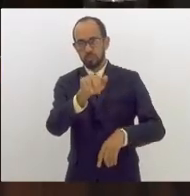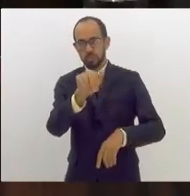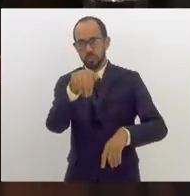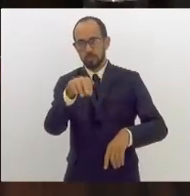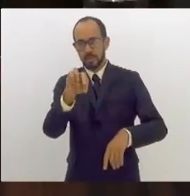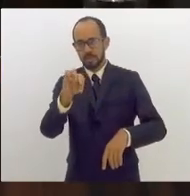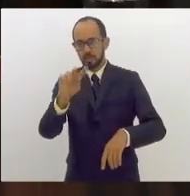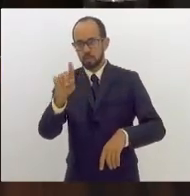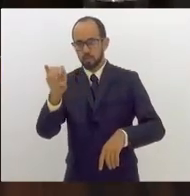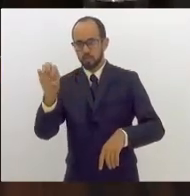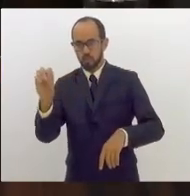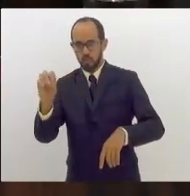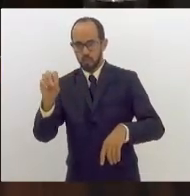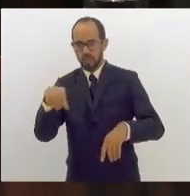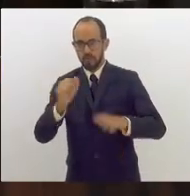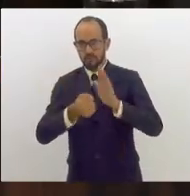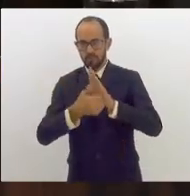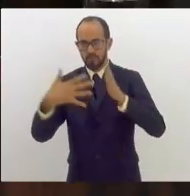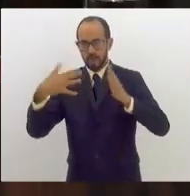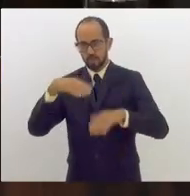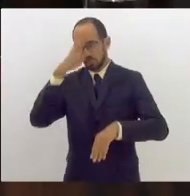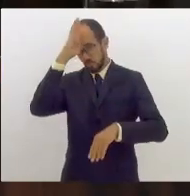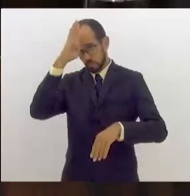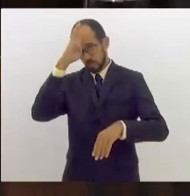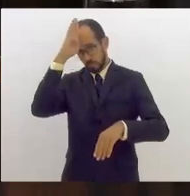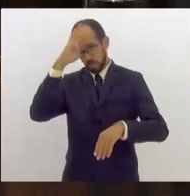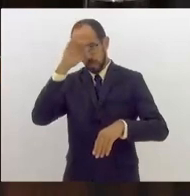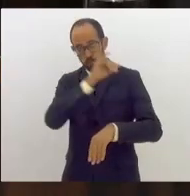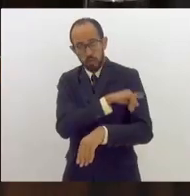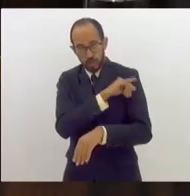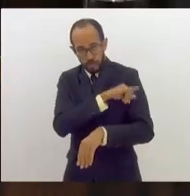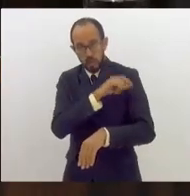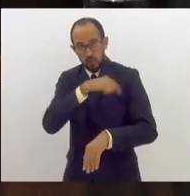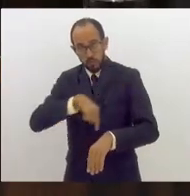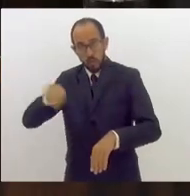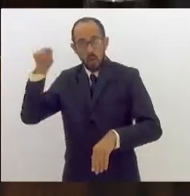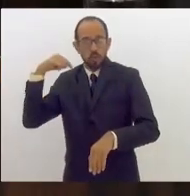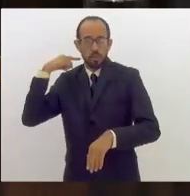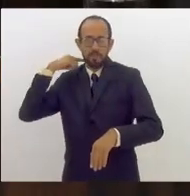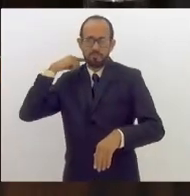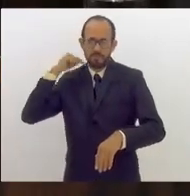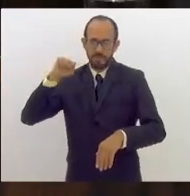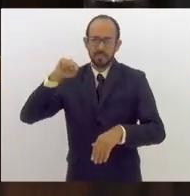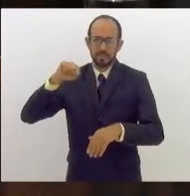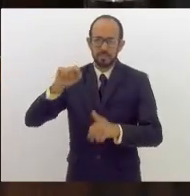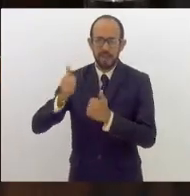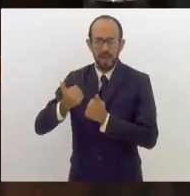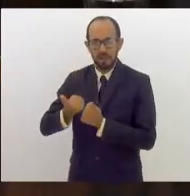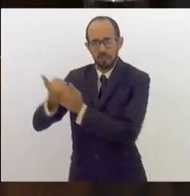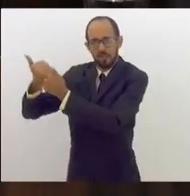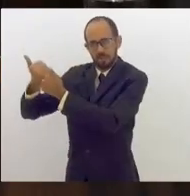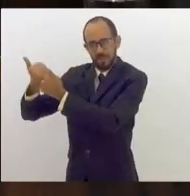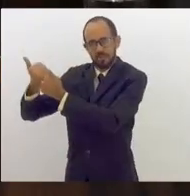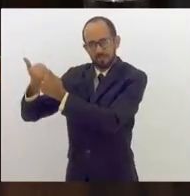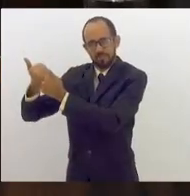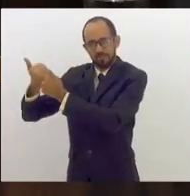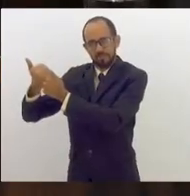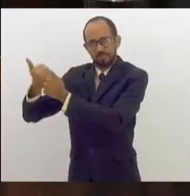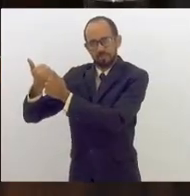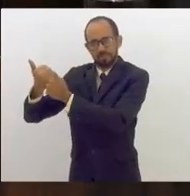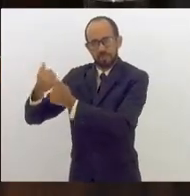em que diversos Bombeiros do Rio de Janeiro foram para Municipal para Minas Gerais em apoio aquele